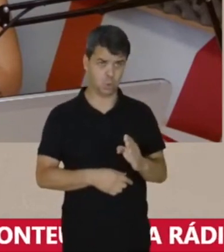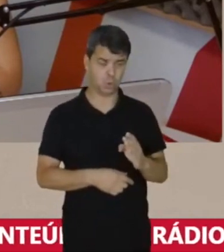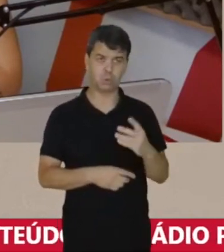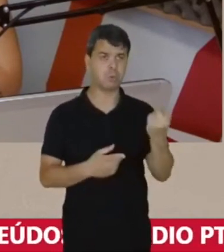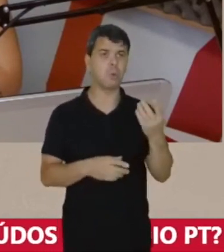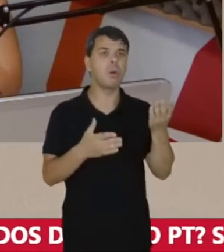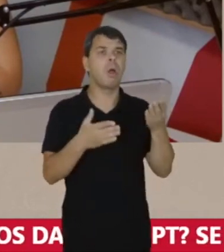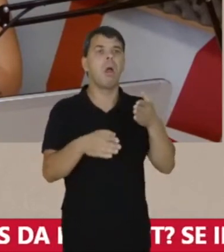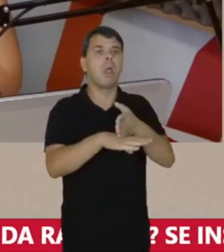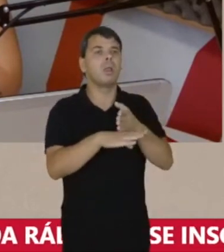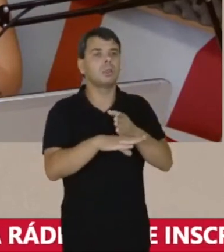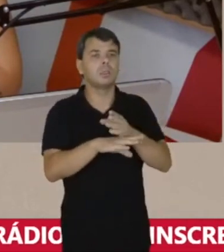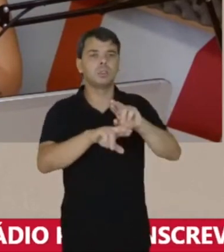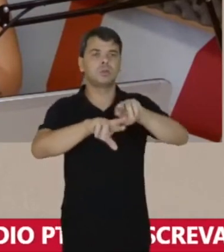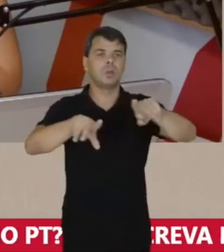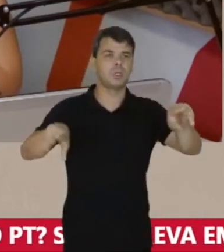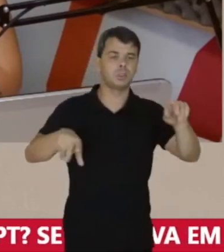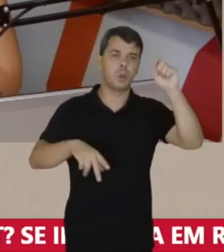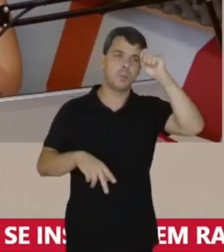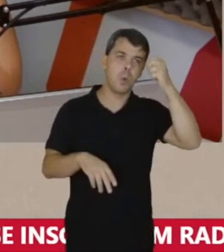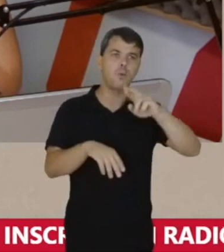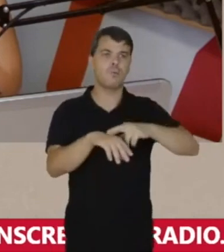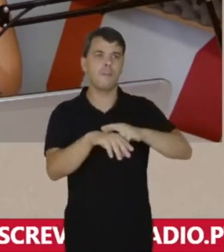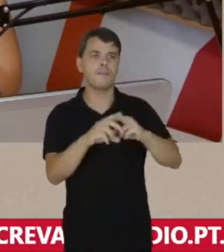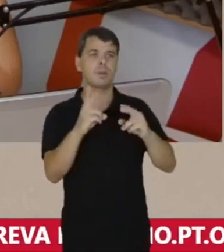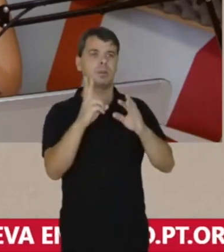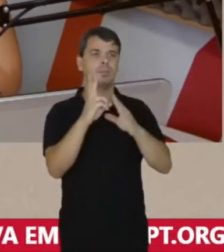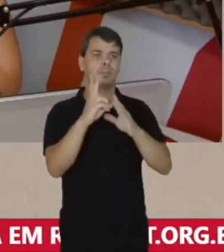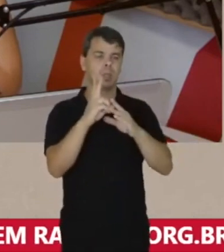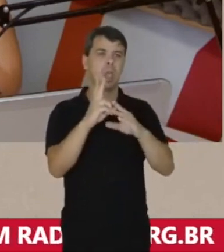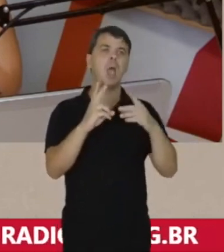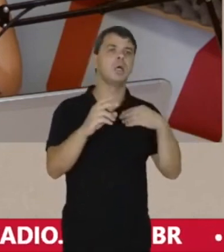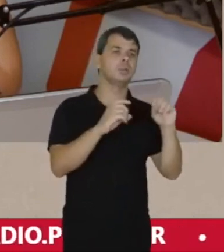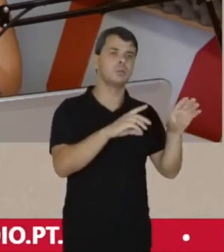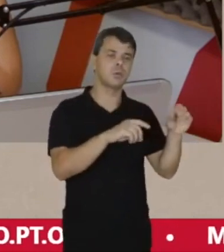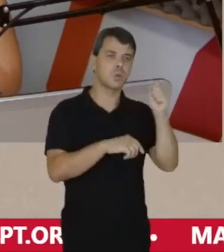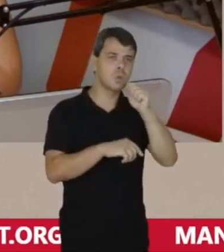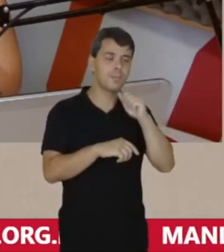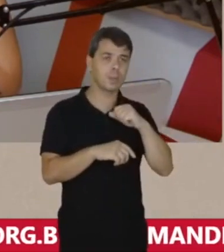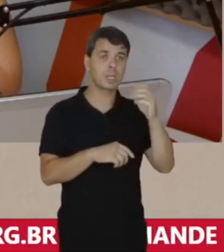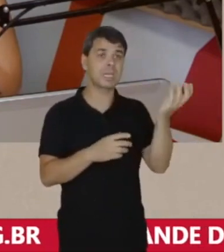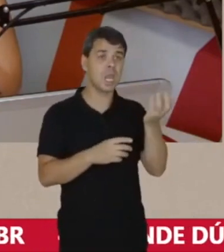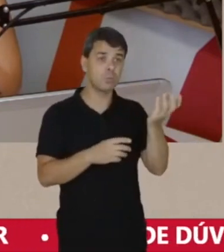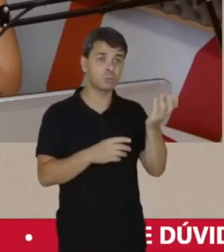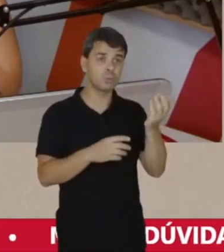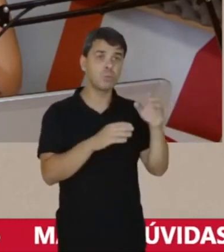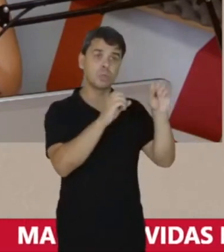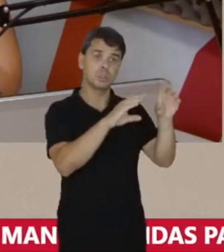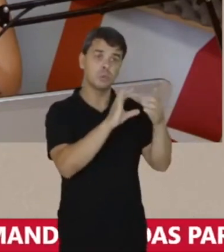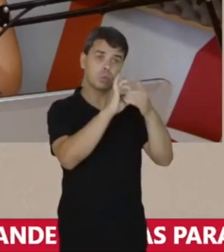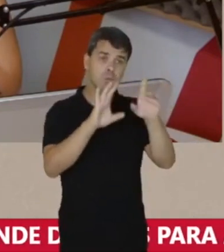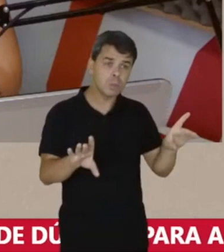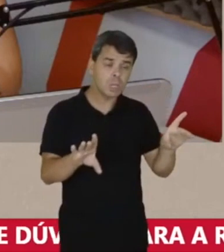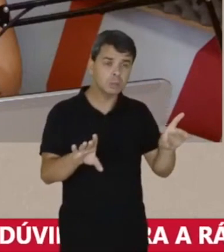cabe. E é isso que a gente não quer. Nós queremos uma educação democrática que nos reconheça enquanto sujeitos nas